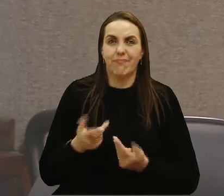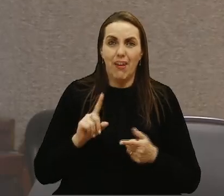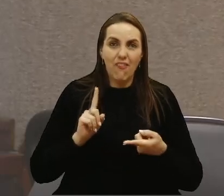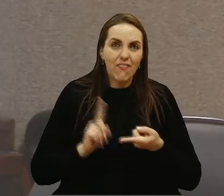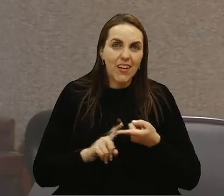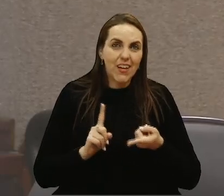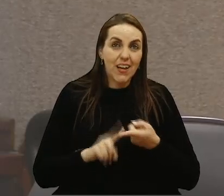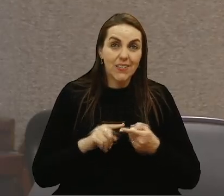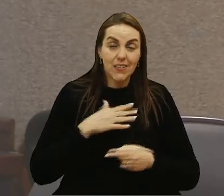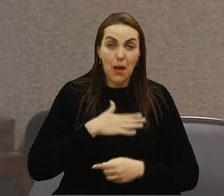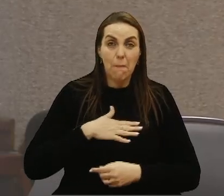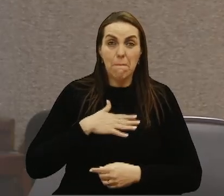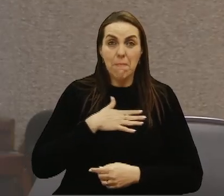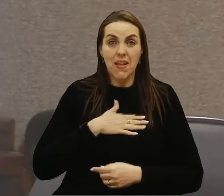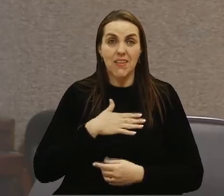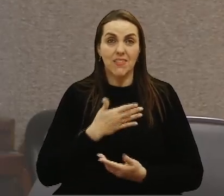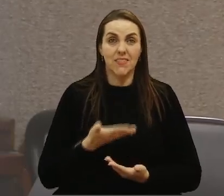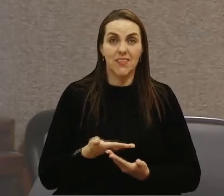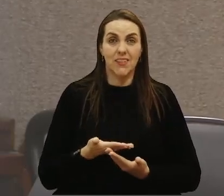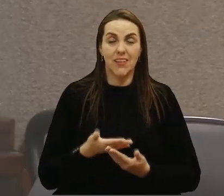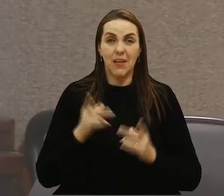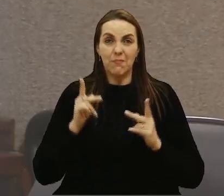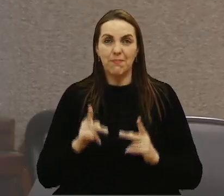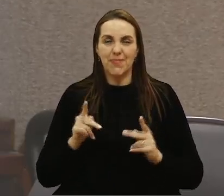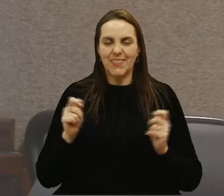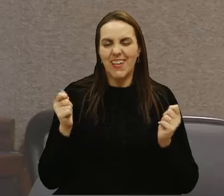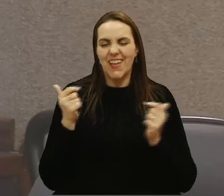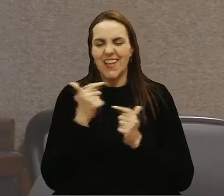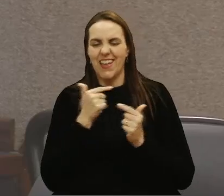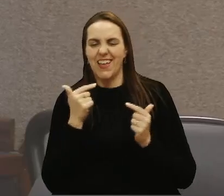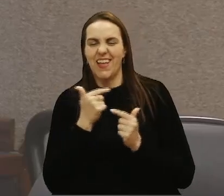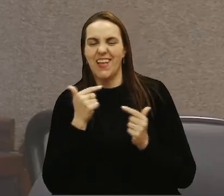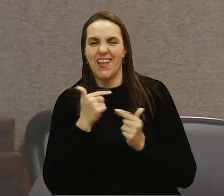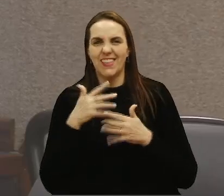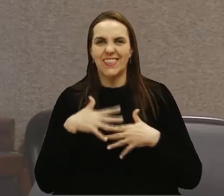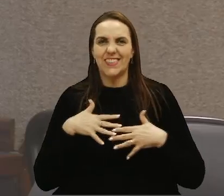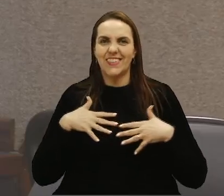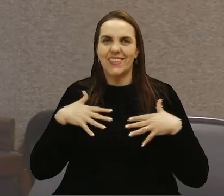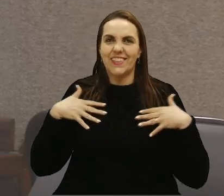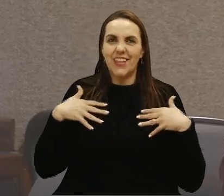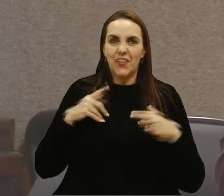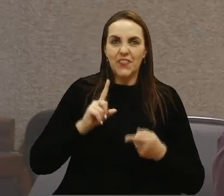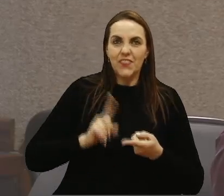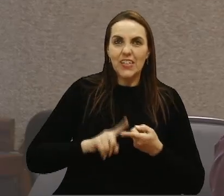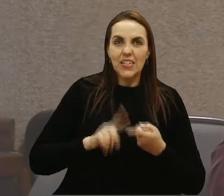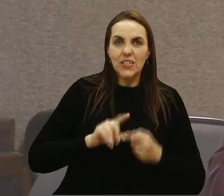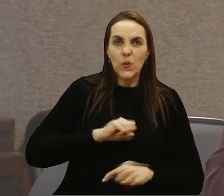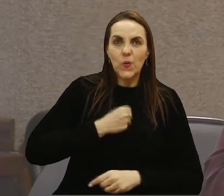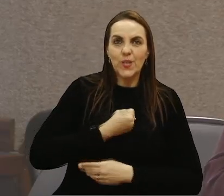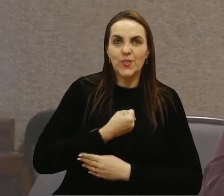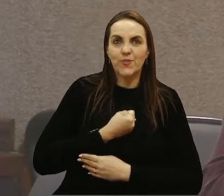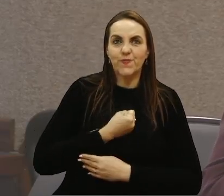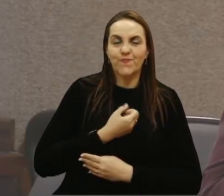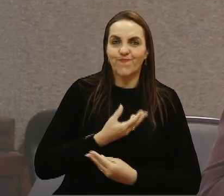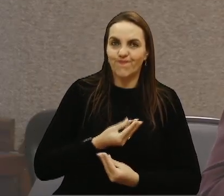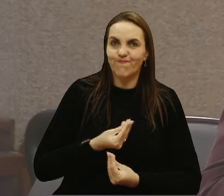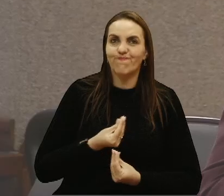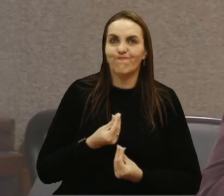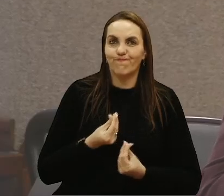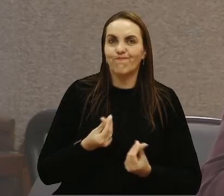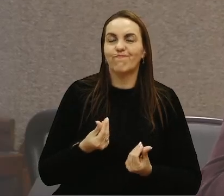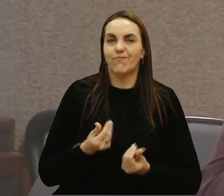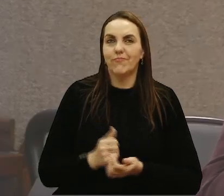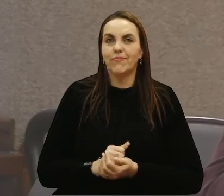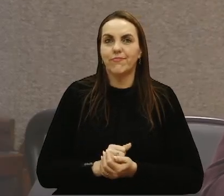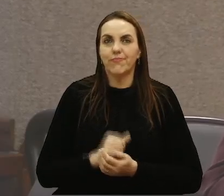como prazer. As pessoas regozijarem pelo prazer da vingança, do ódio. E quando a